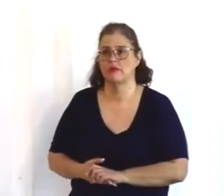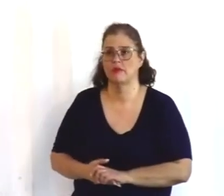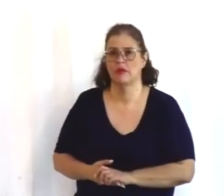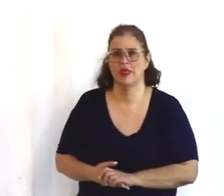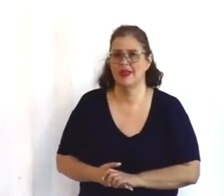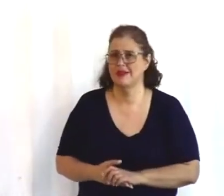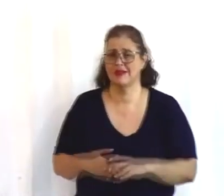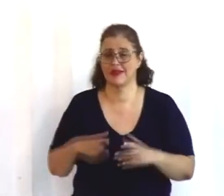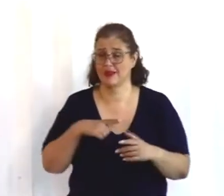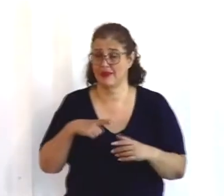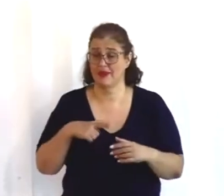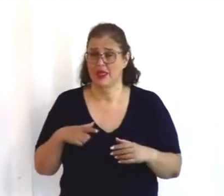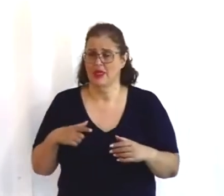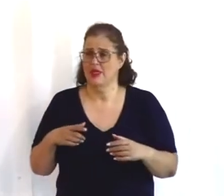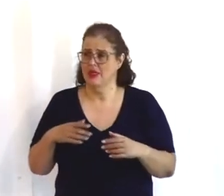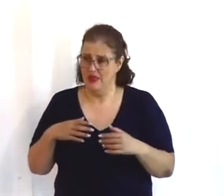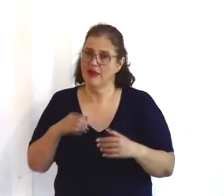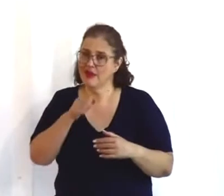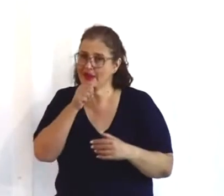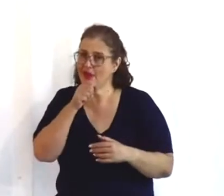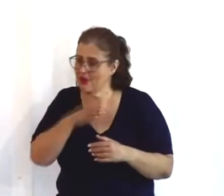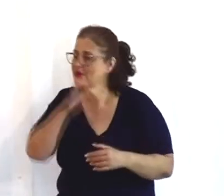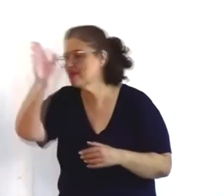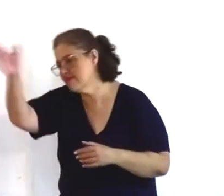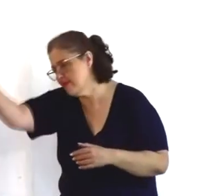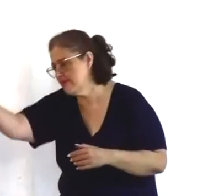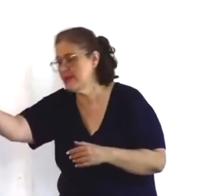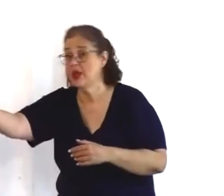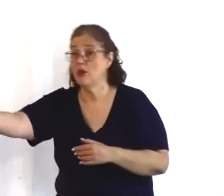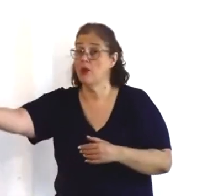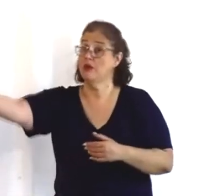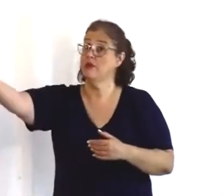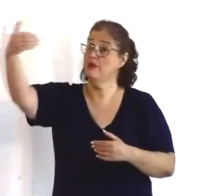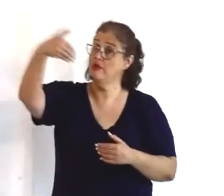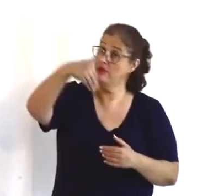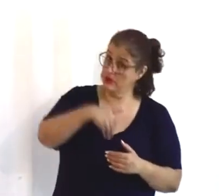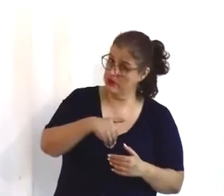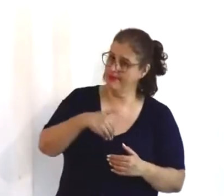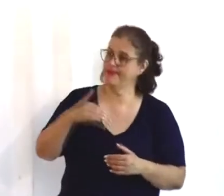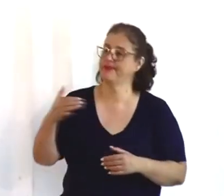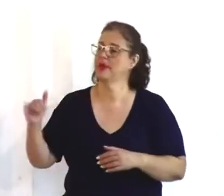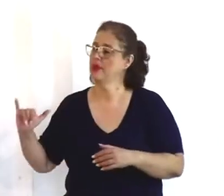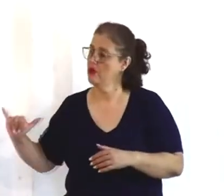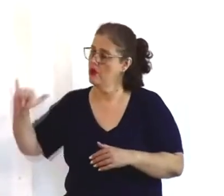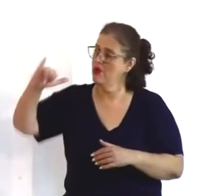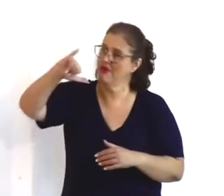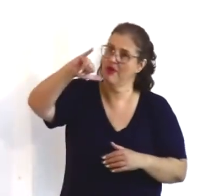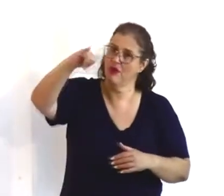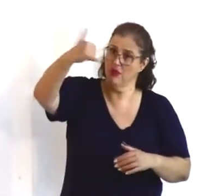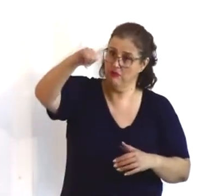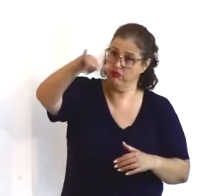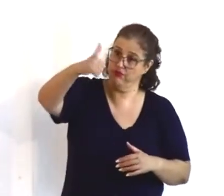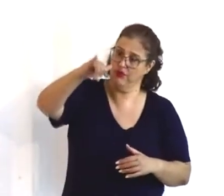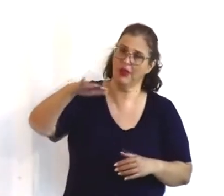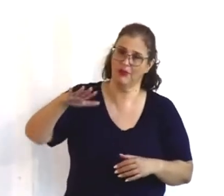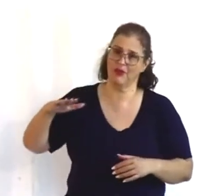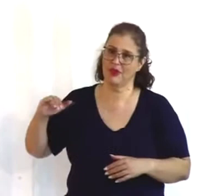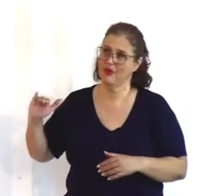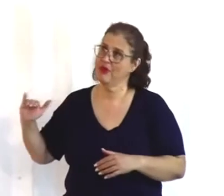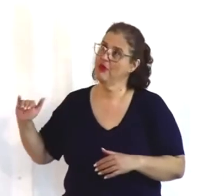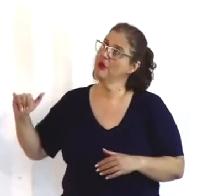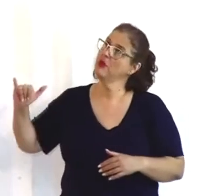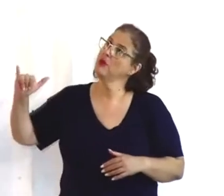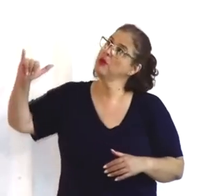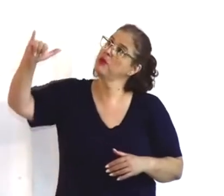foi a turbulência naquele avião. E estava todos os netos, os filhos ao redor daquela velhinha, perguntando: a senhora não está com medo, vó? Ela